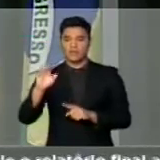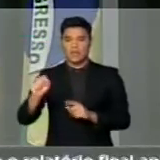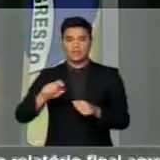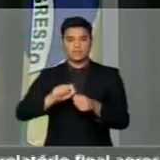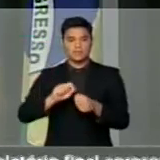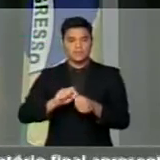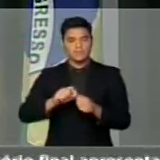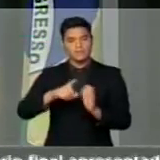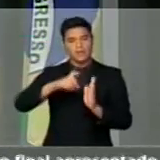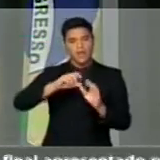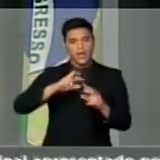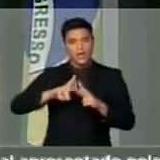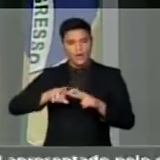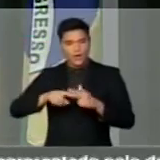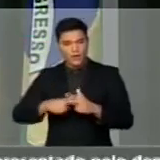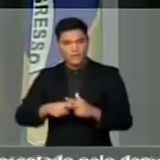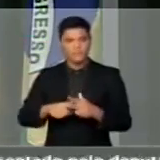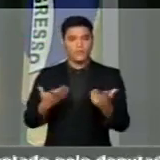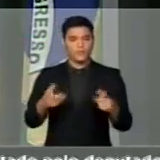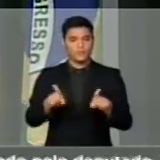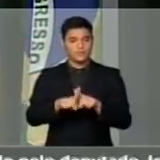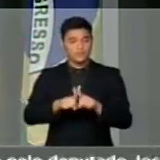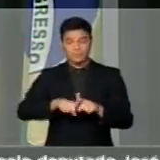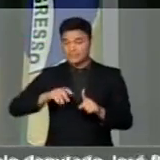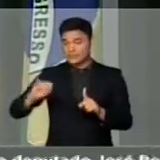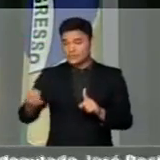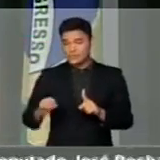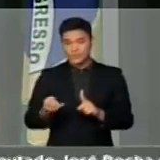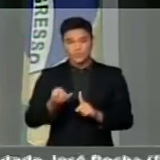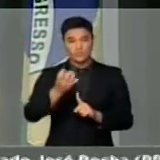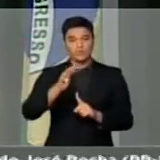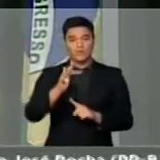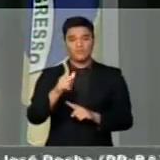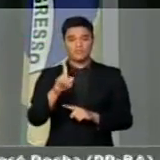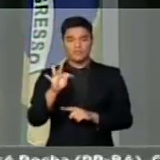banqueiro 14,25, a mais alta taxa de juros do mundo.